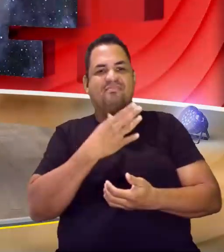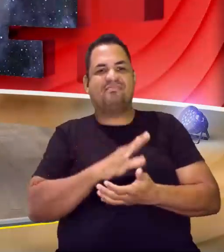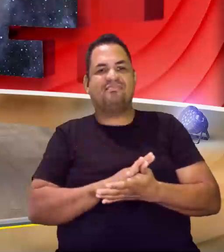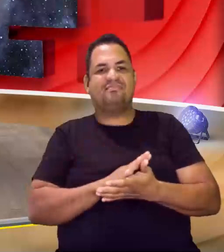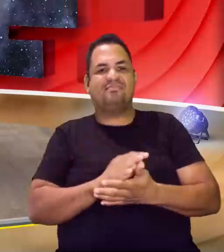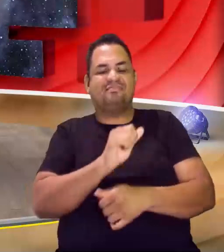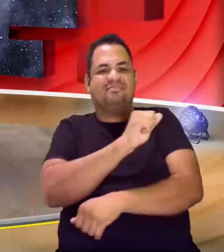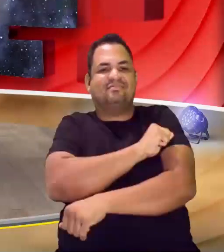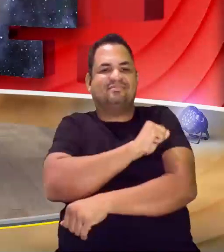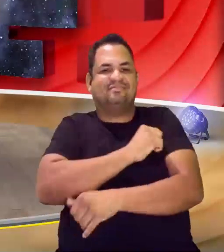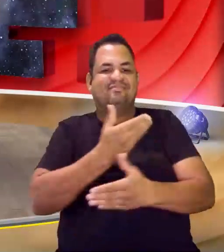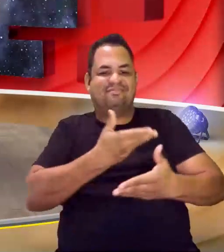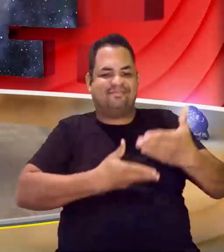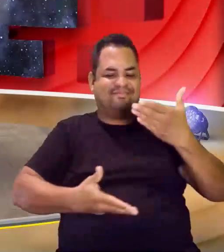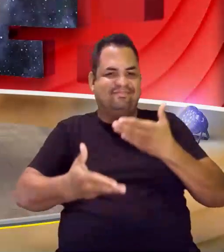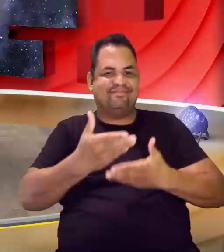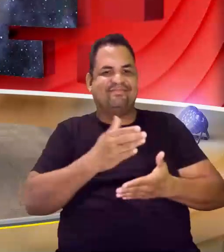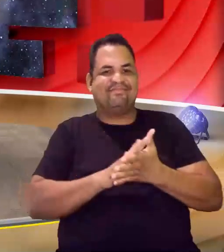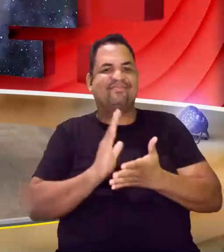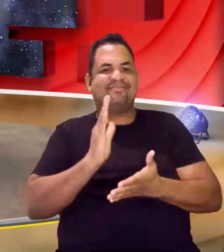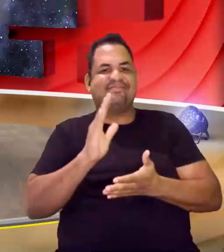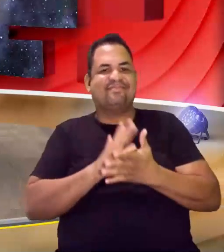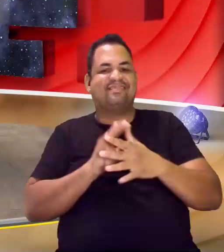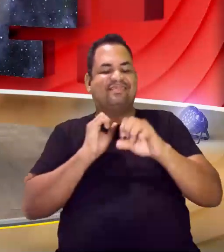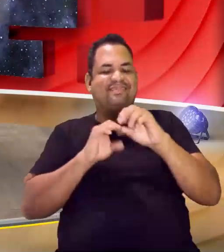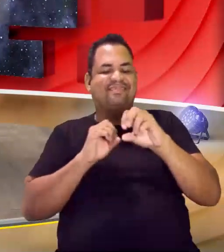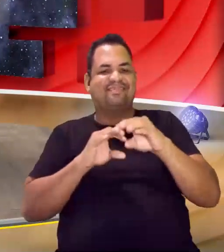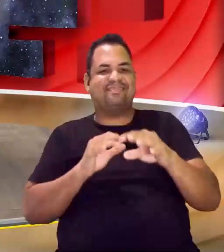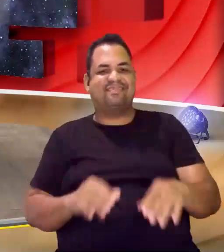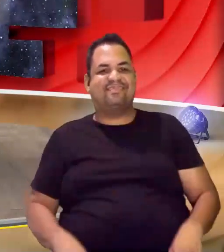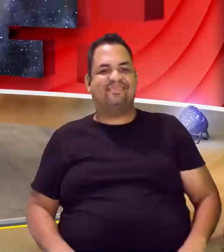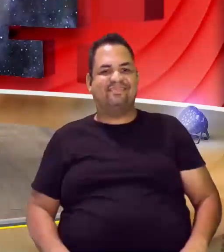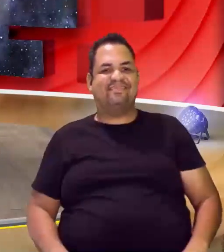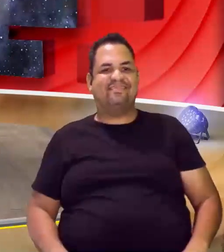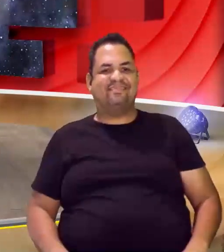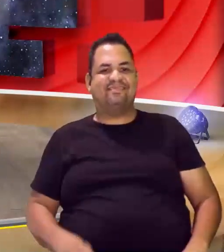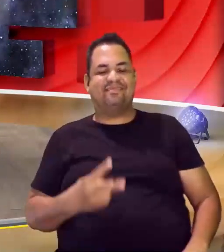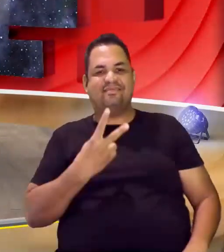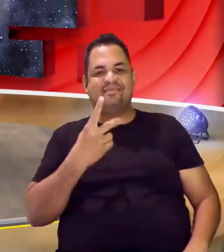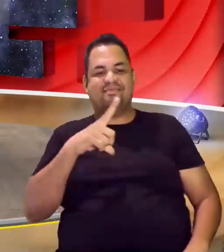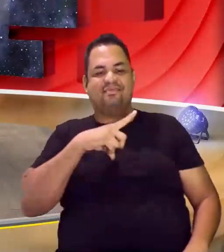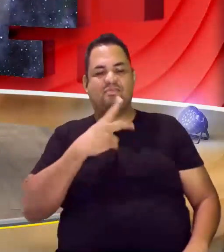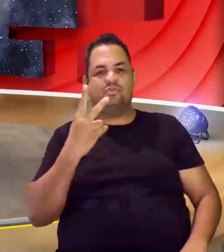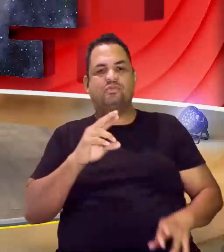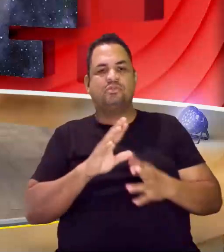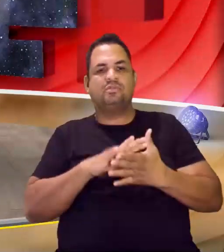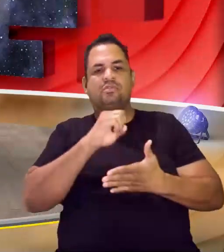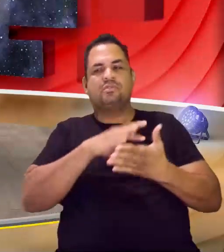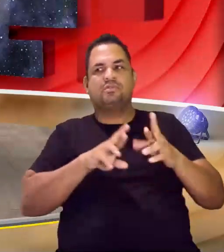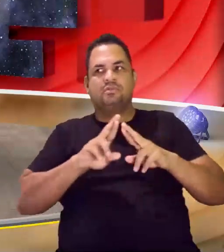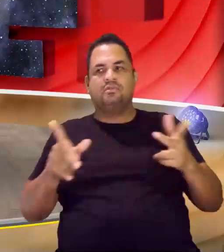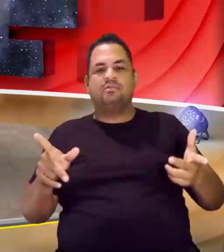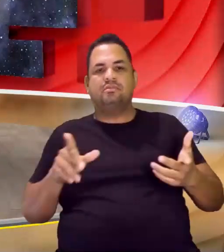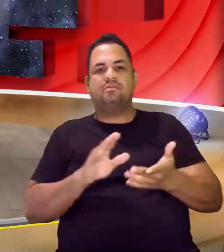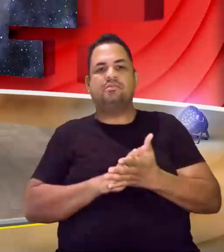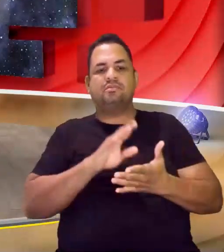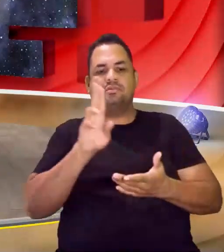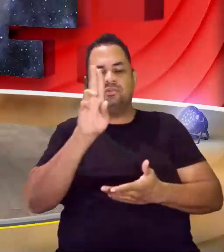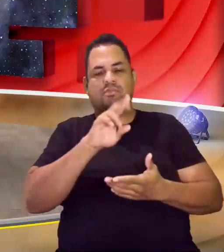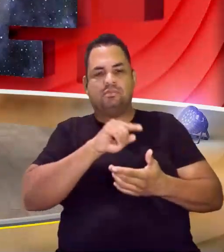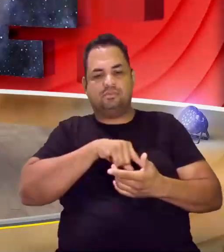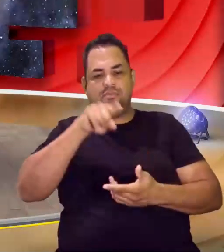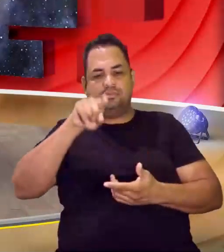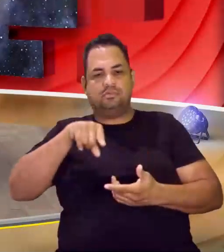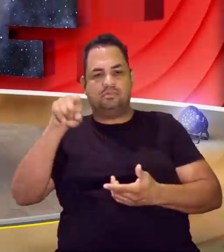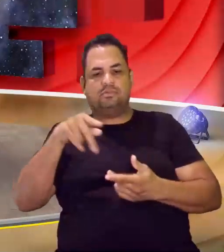Quer dizer que os alunos da mediação estão sendo contemplados com o que a gente já ensina. Né? Então, tivemos 2 questões diferentes. Uma a partir do gráfico,